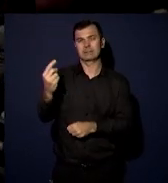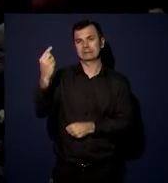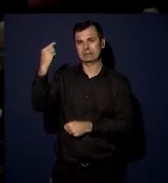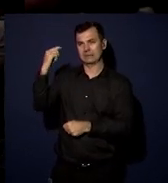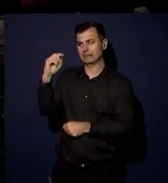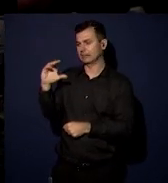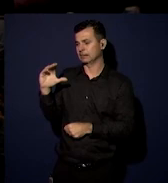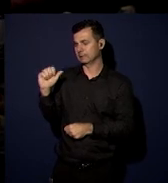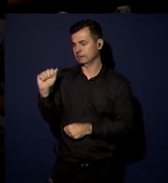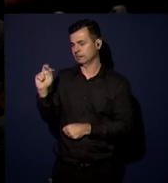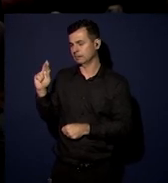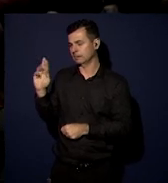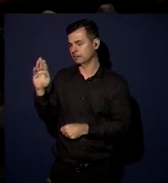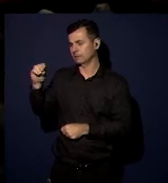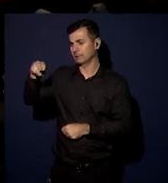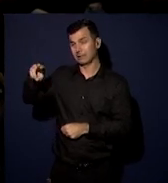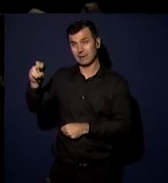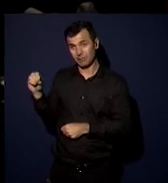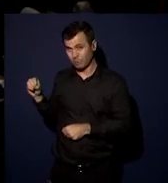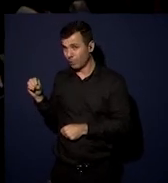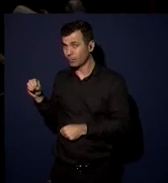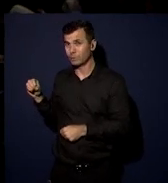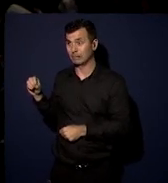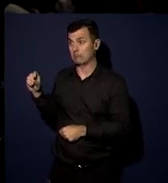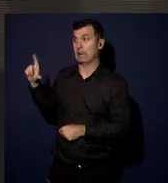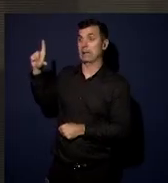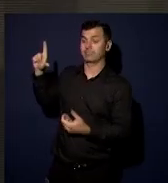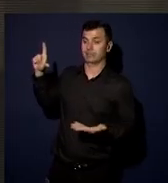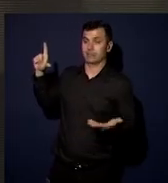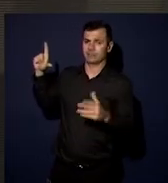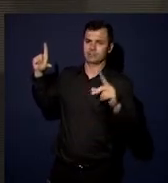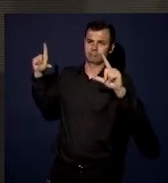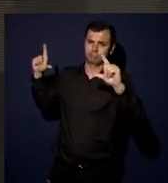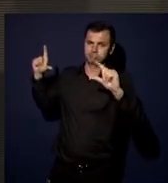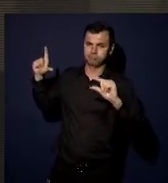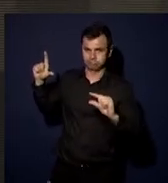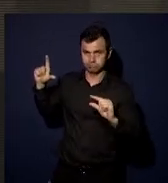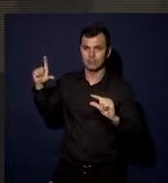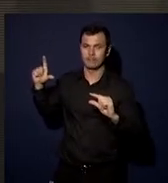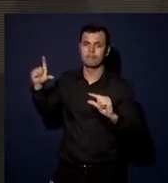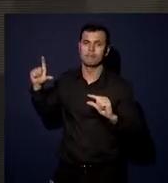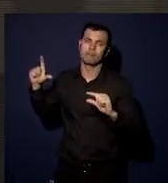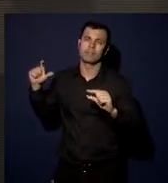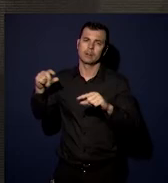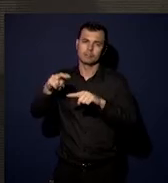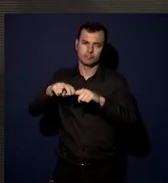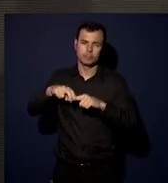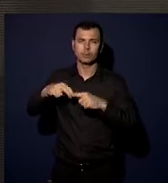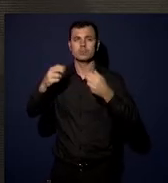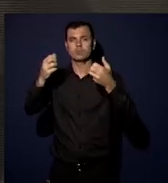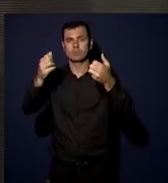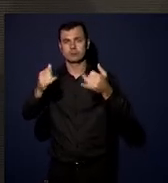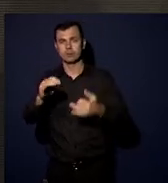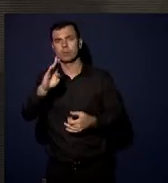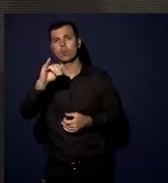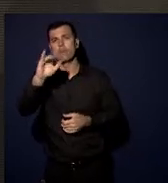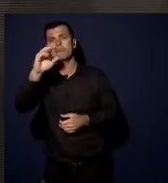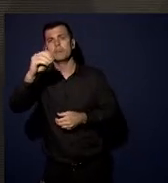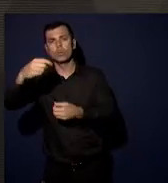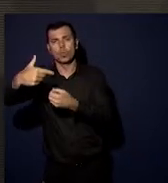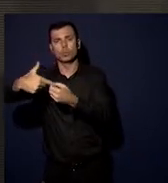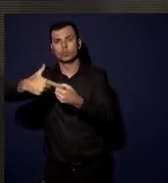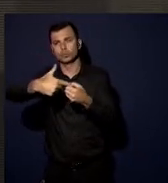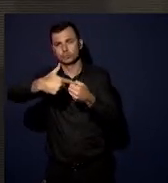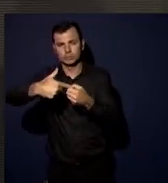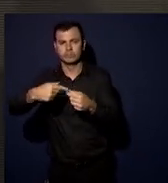é uma diferença brutal de evolução então coloco isso porque eu acho que o biocombustível como política de governo